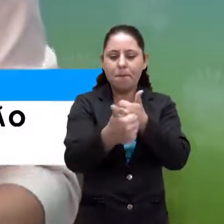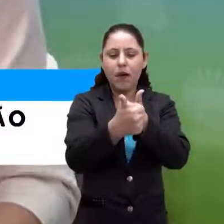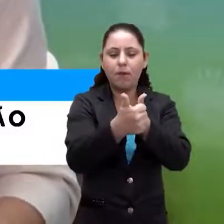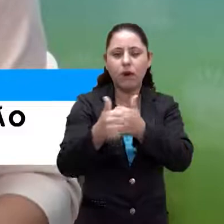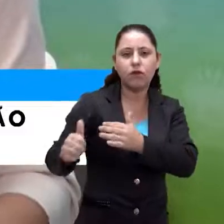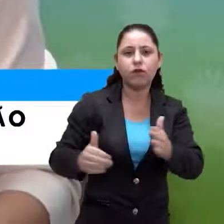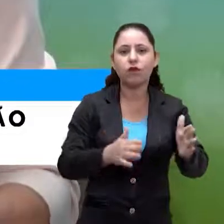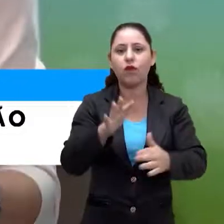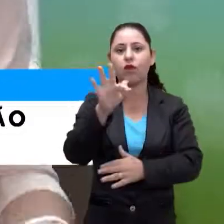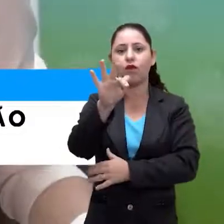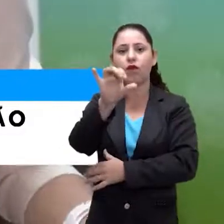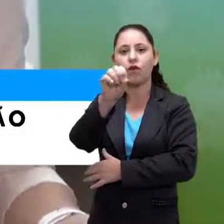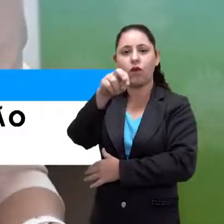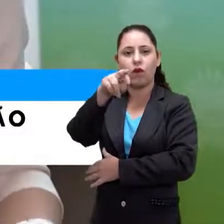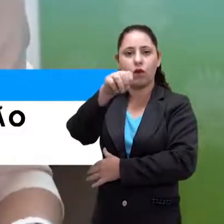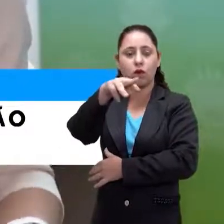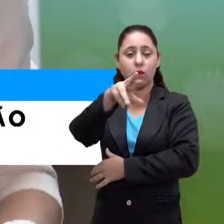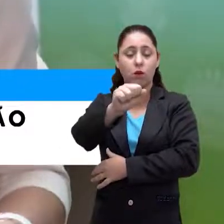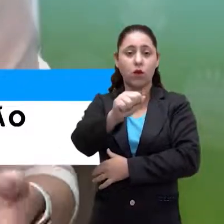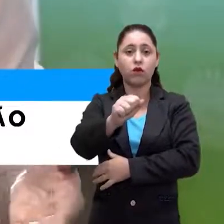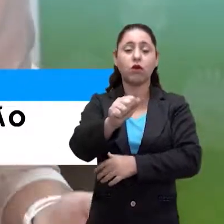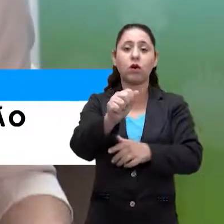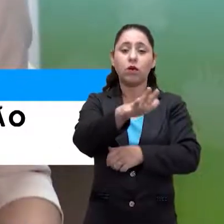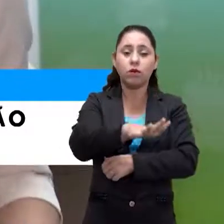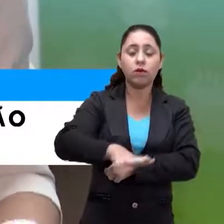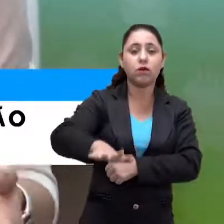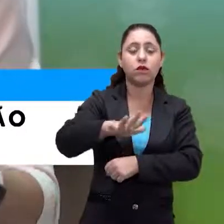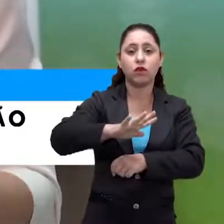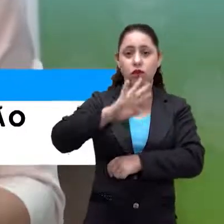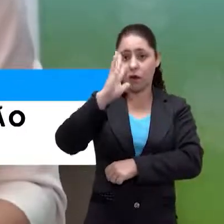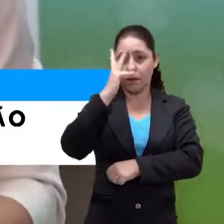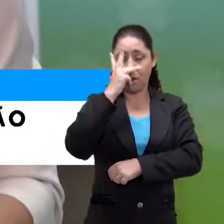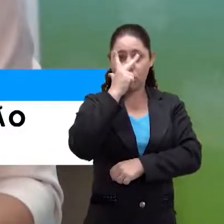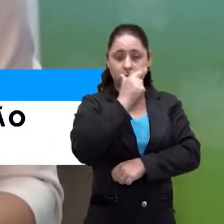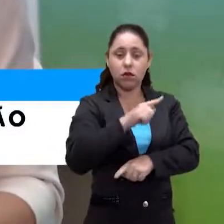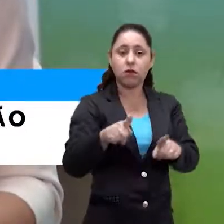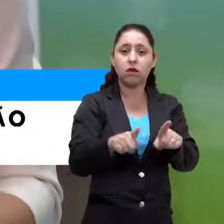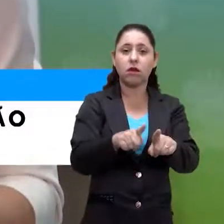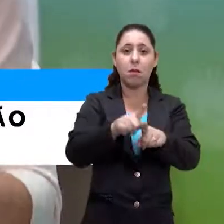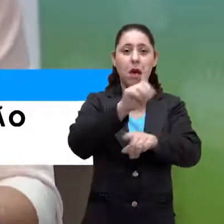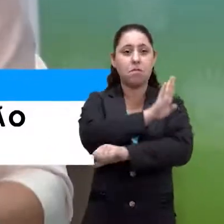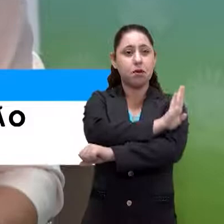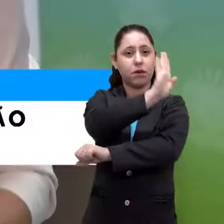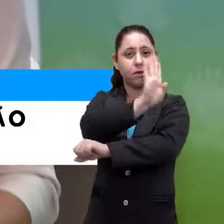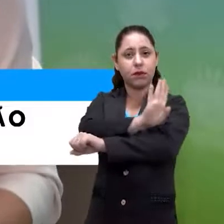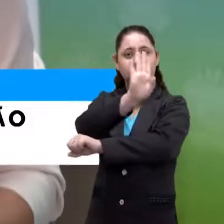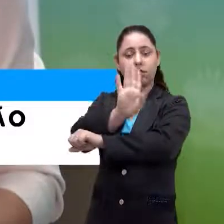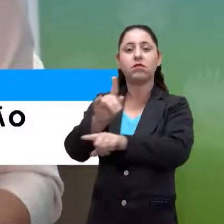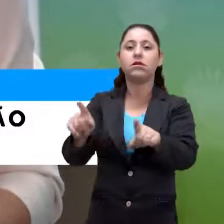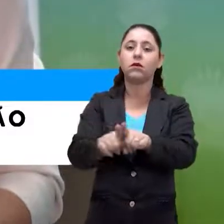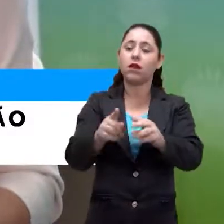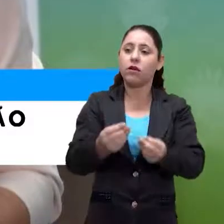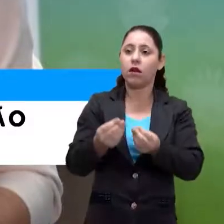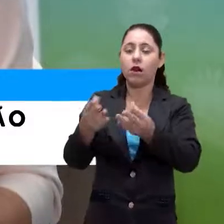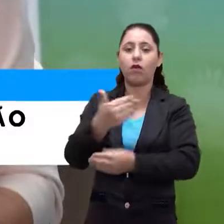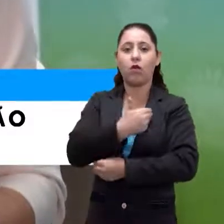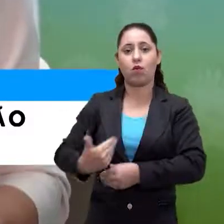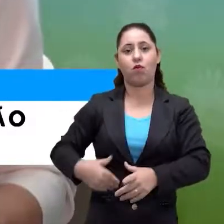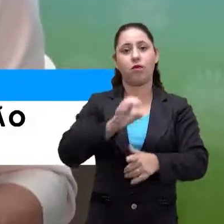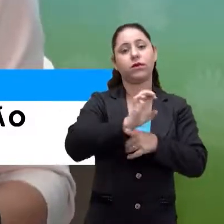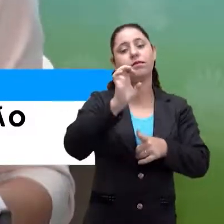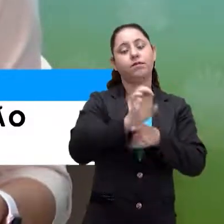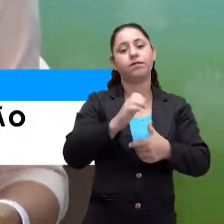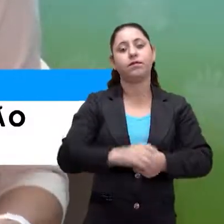Rio Formoso e os demais rios da região de Bonito e também da Serra da Bodoquena foi levada ao governo